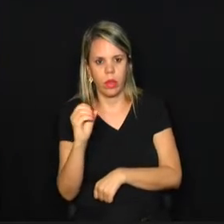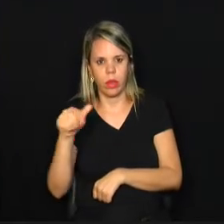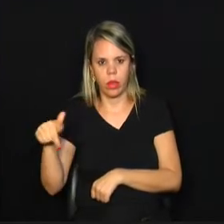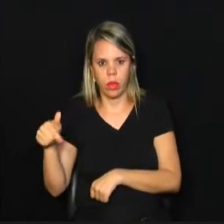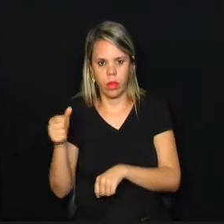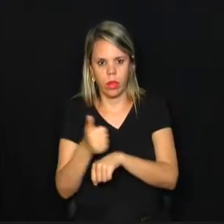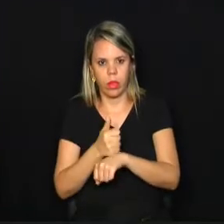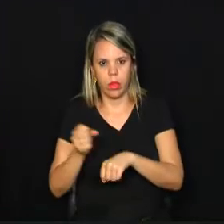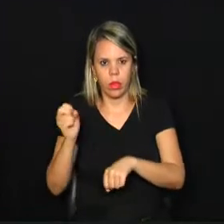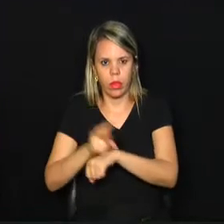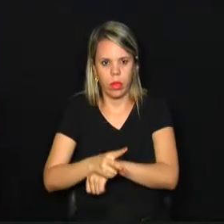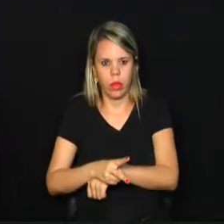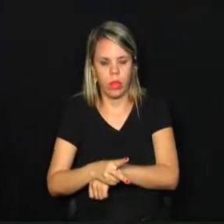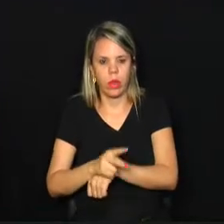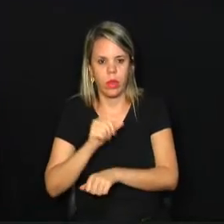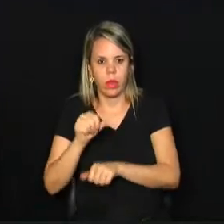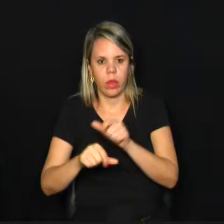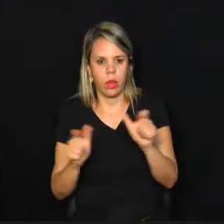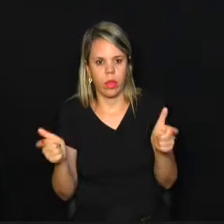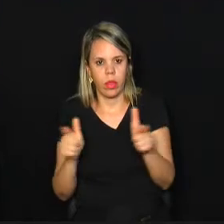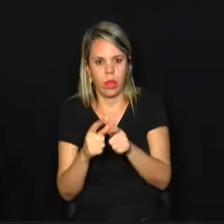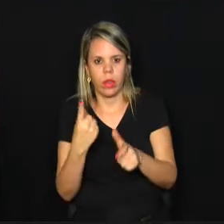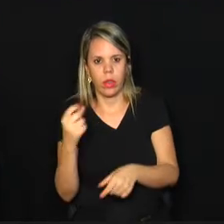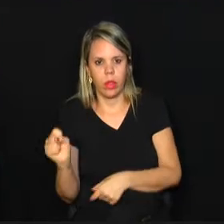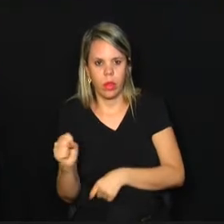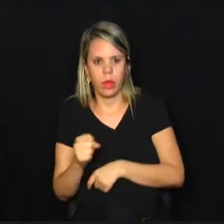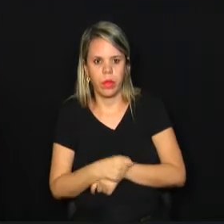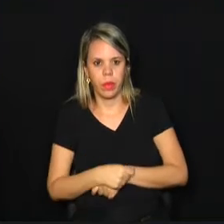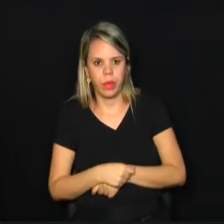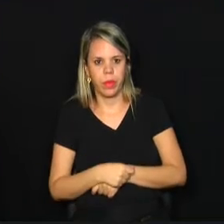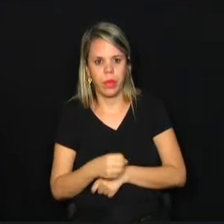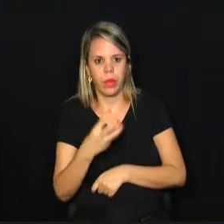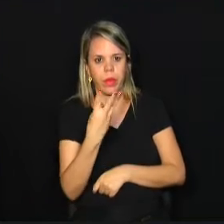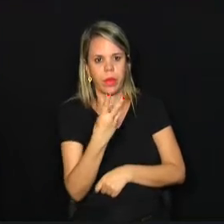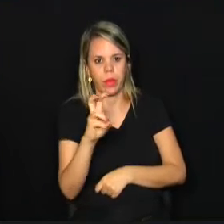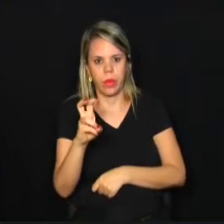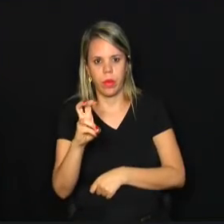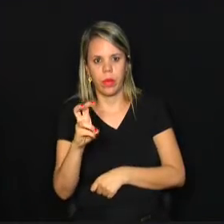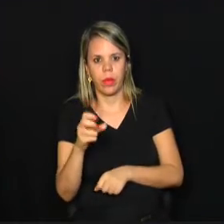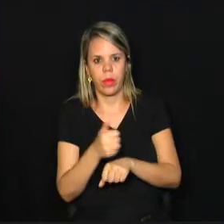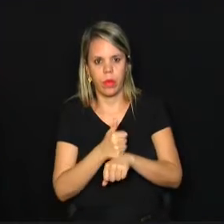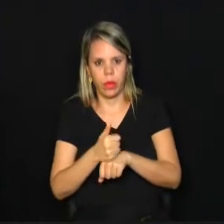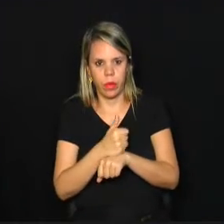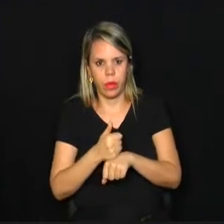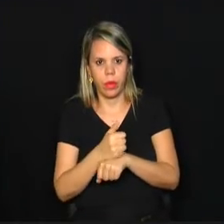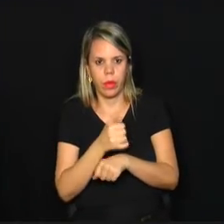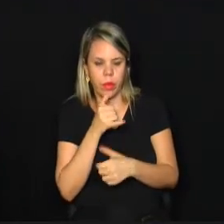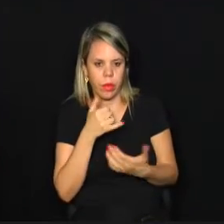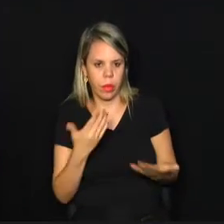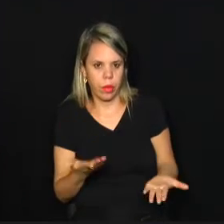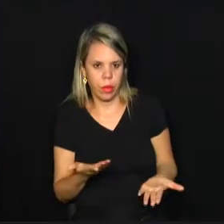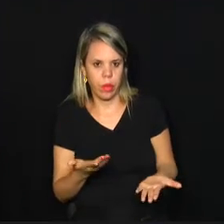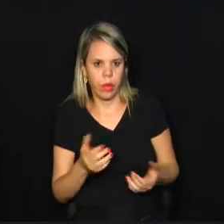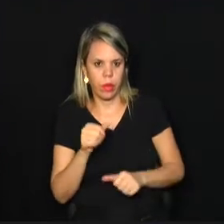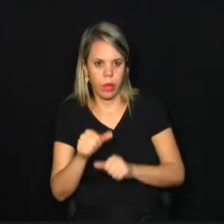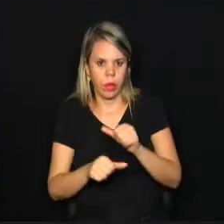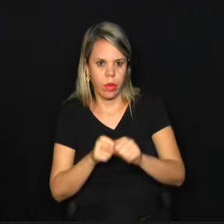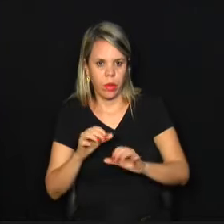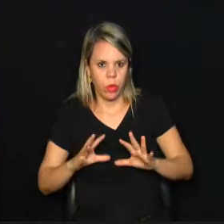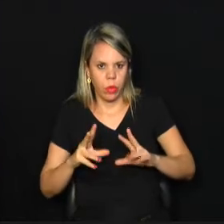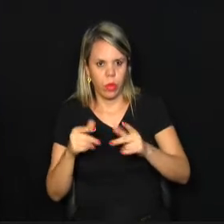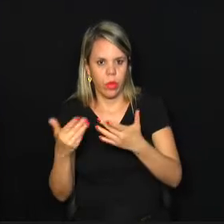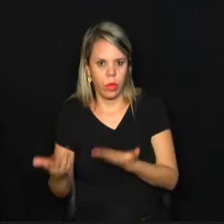em comissão que foram reduzidos para 18. E 35 funções gratificadas. A gente converteu tudo